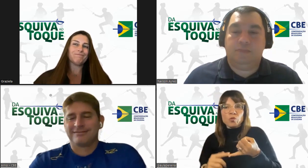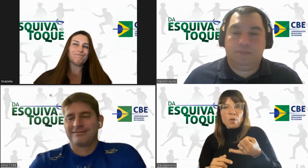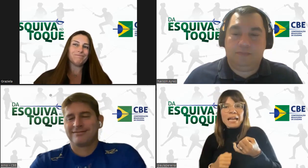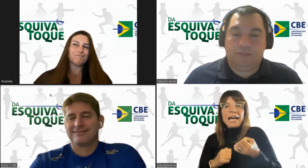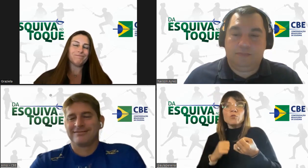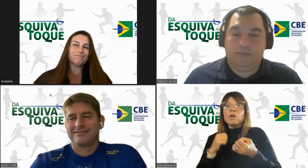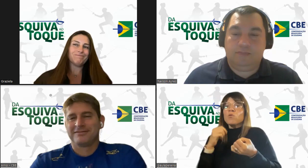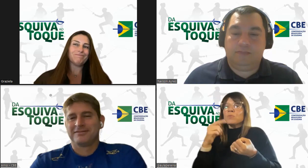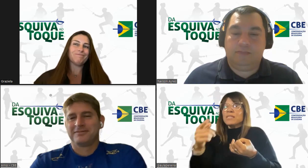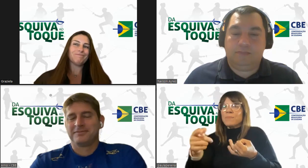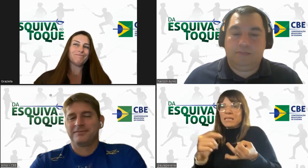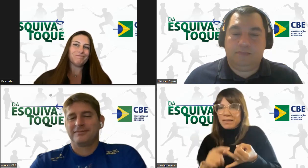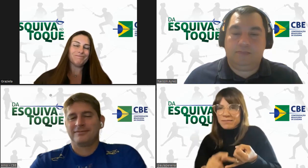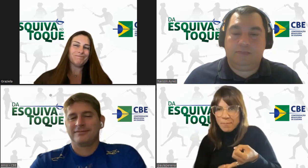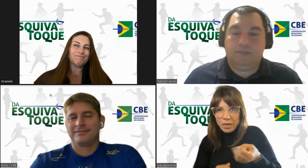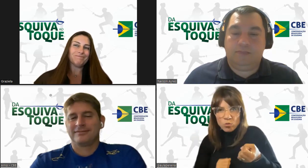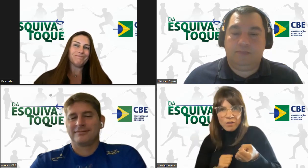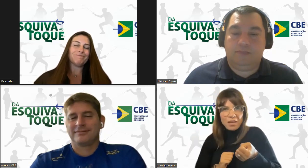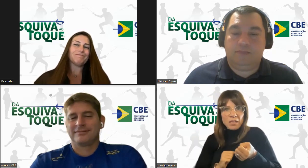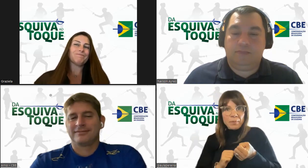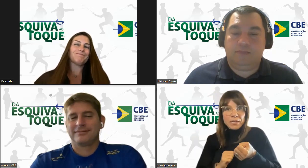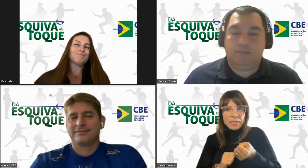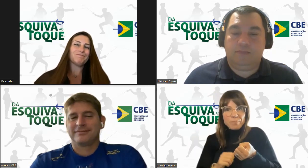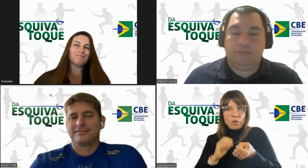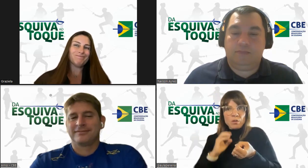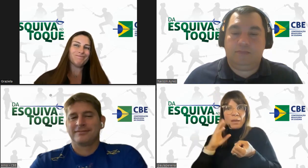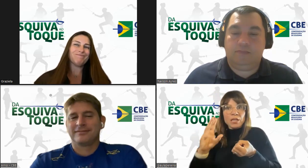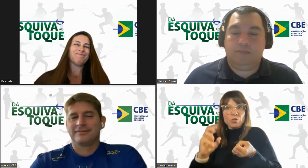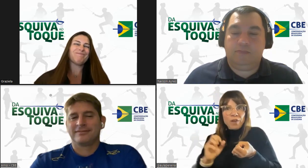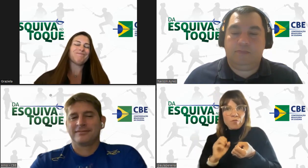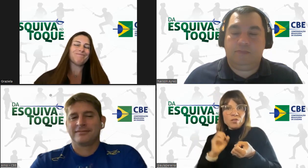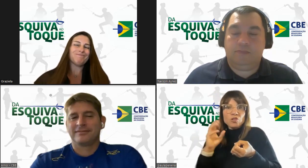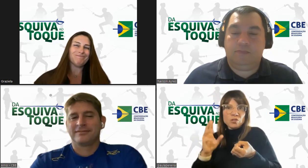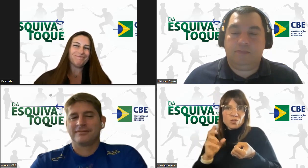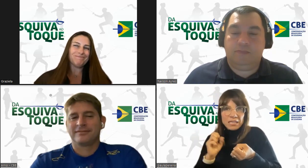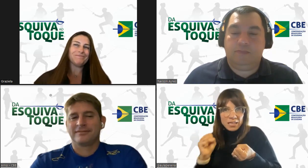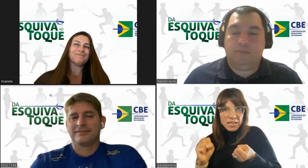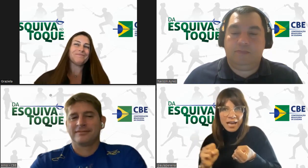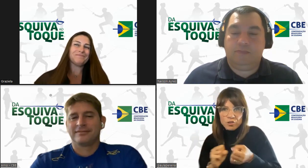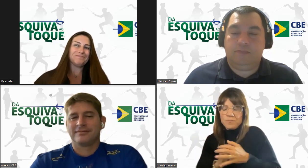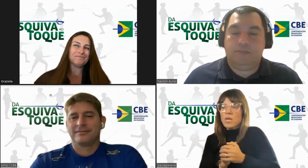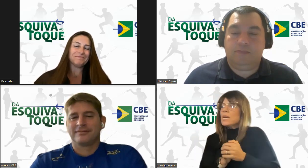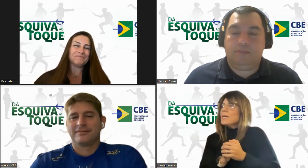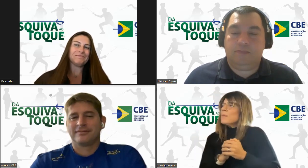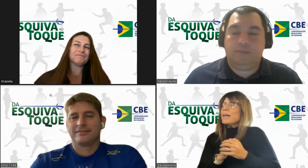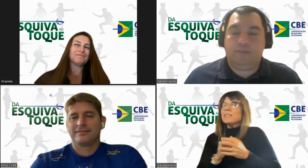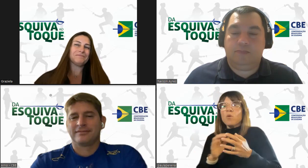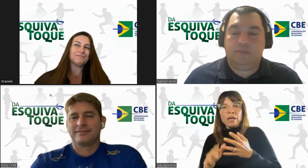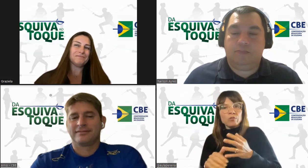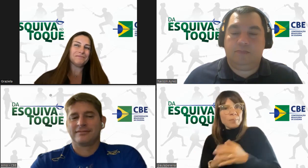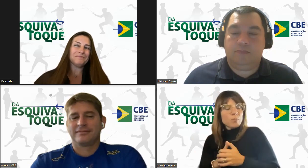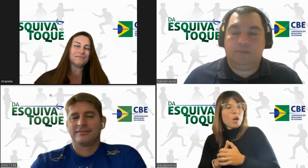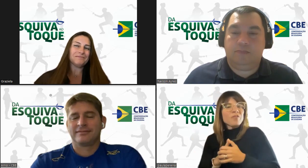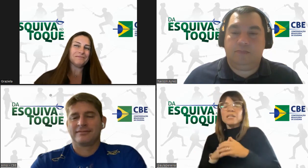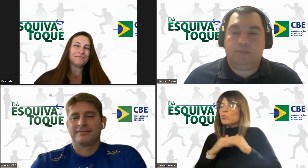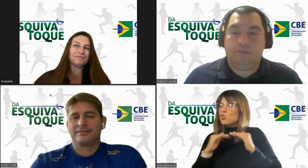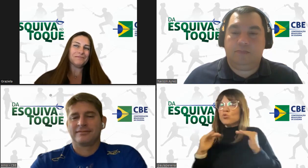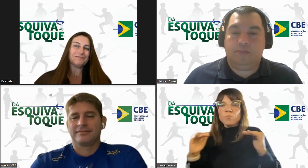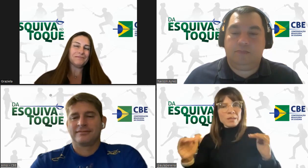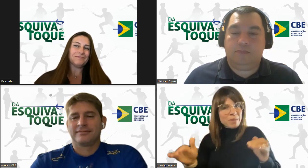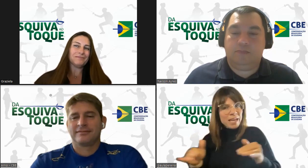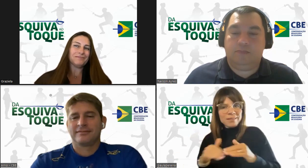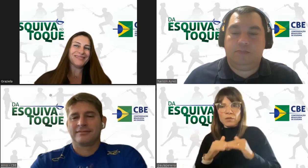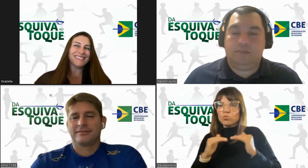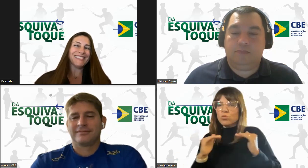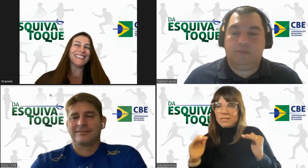então o sono ficou abalado não consegui me alimentar bem no café da manhã então ele tá me dando vários indícios da ansiedade mas e como é que tá para a prova